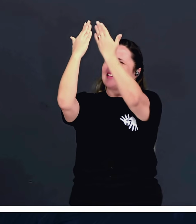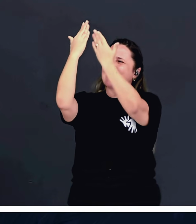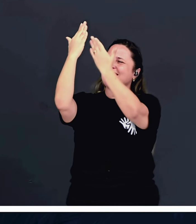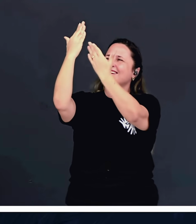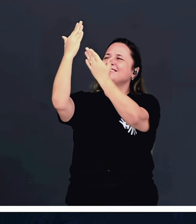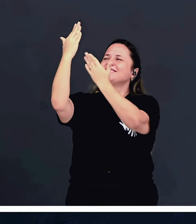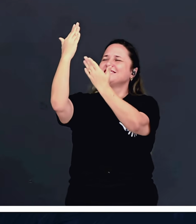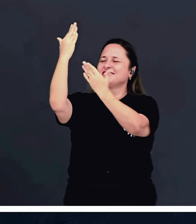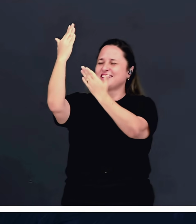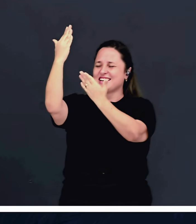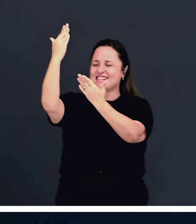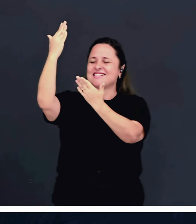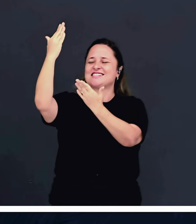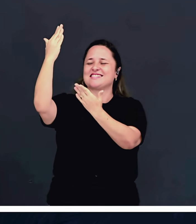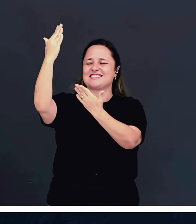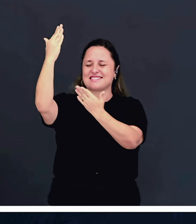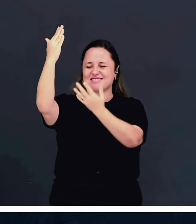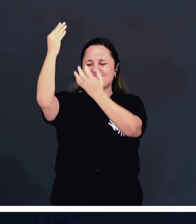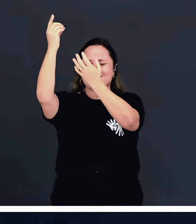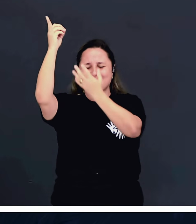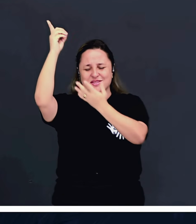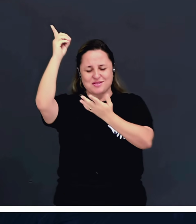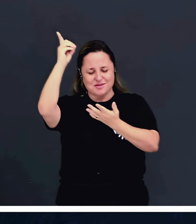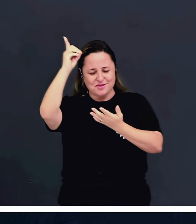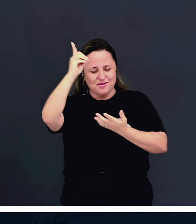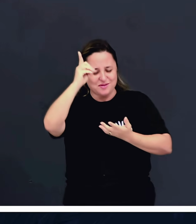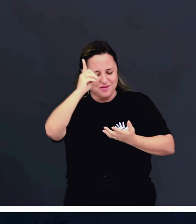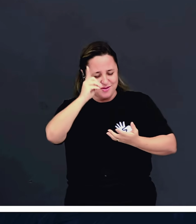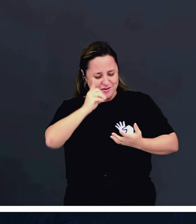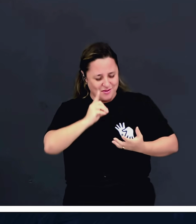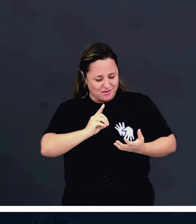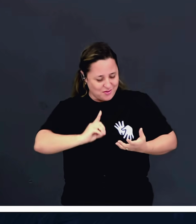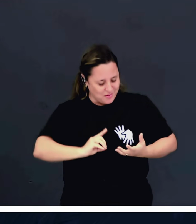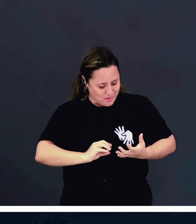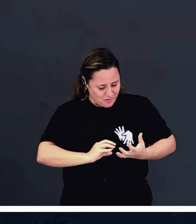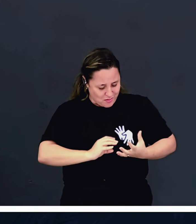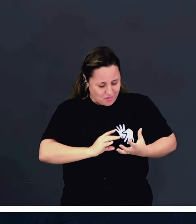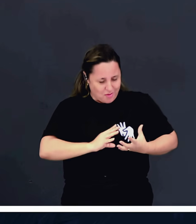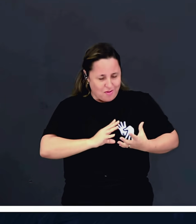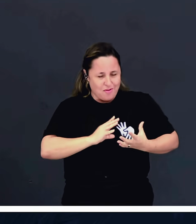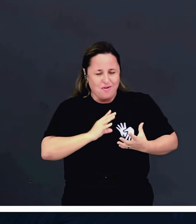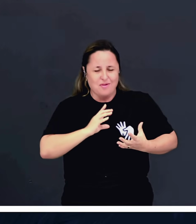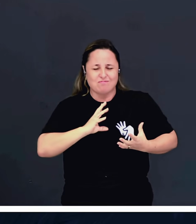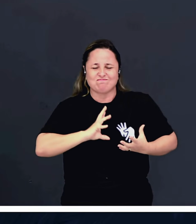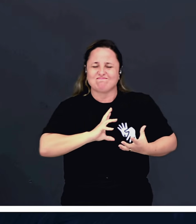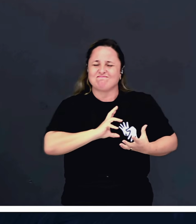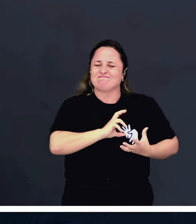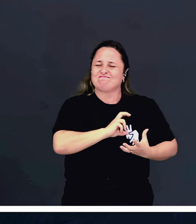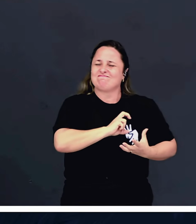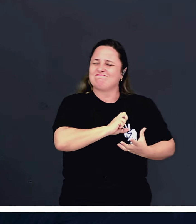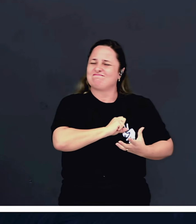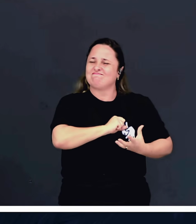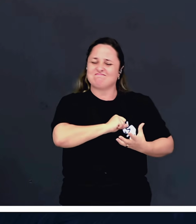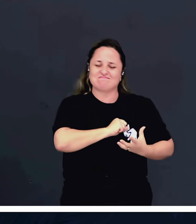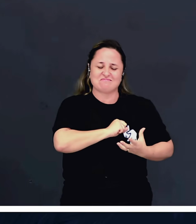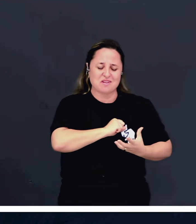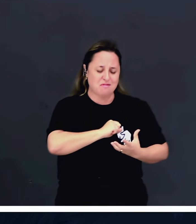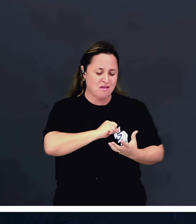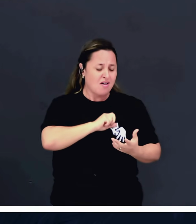Mostra quem Tu és e enche o meu coração